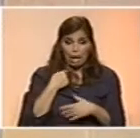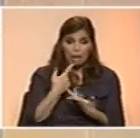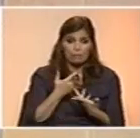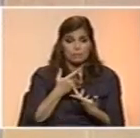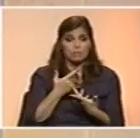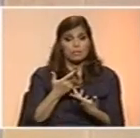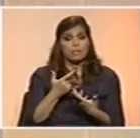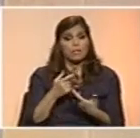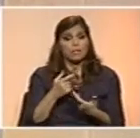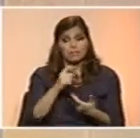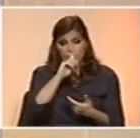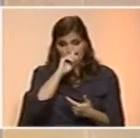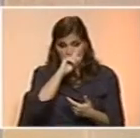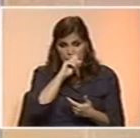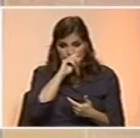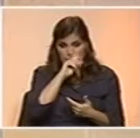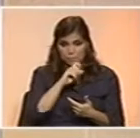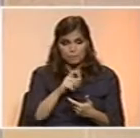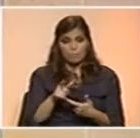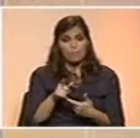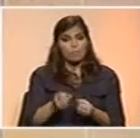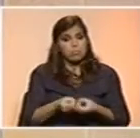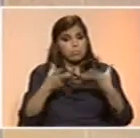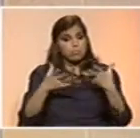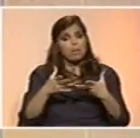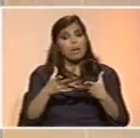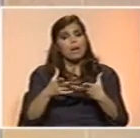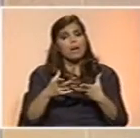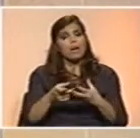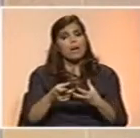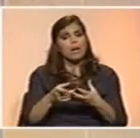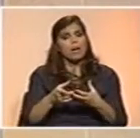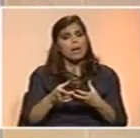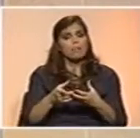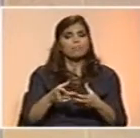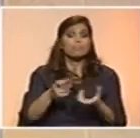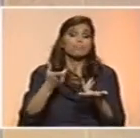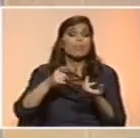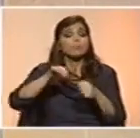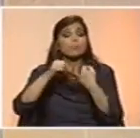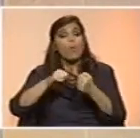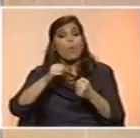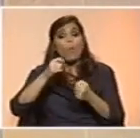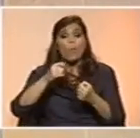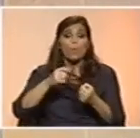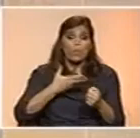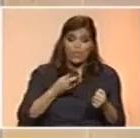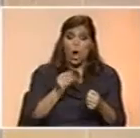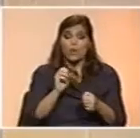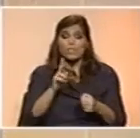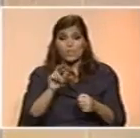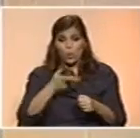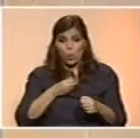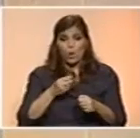mais dióxido de carbono do que todo o setor dos transportes. Ou seja, eu posso, se eu for